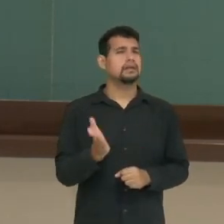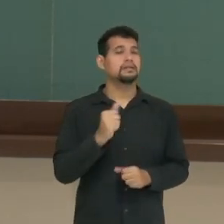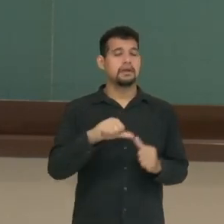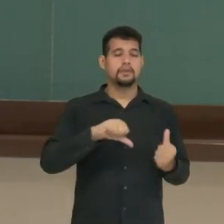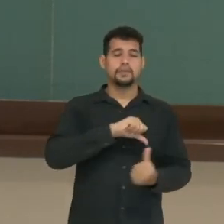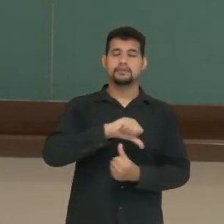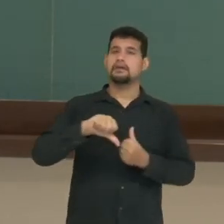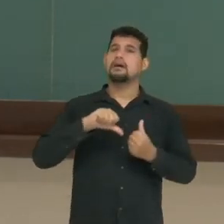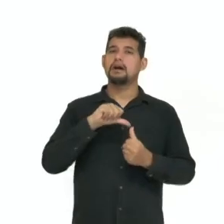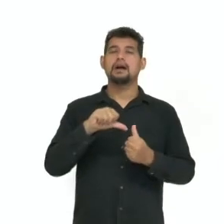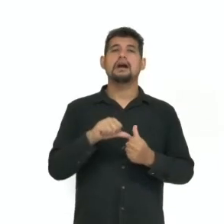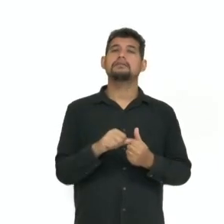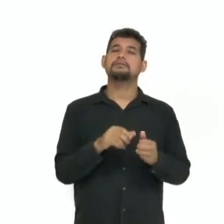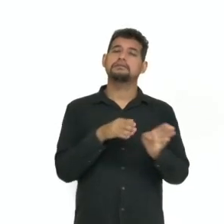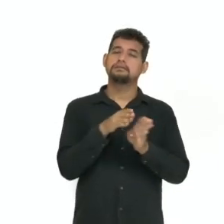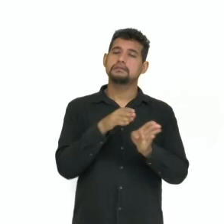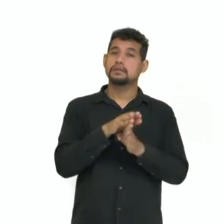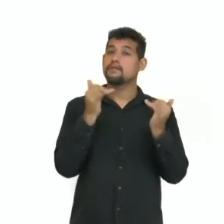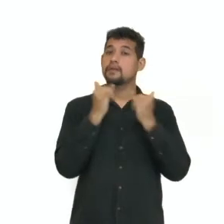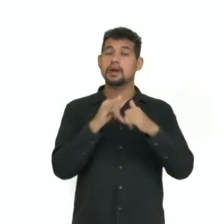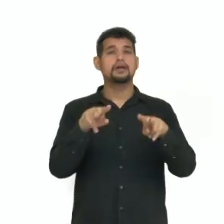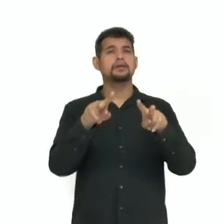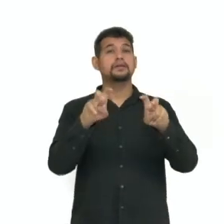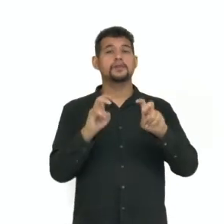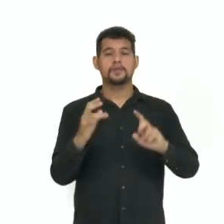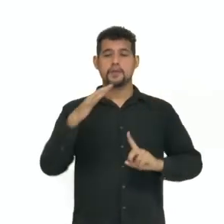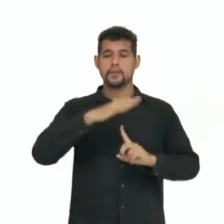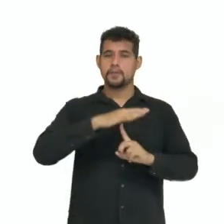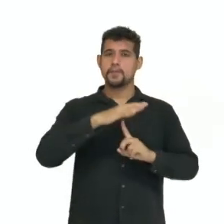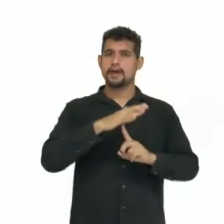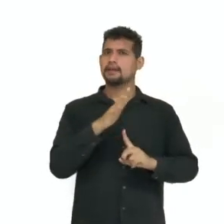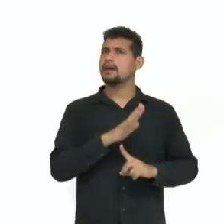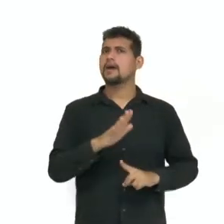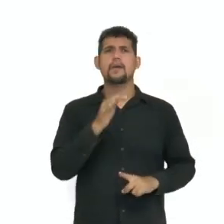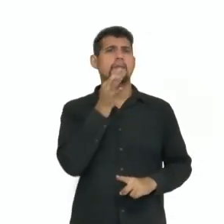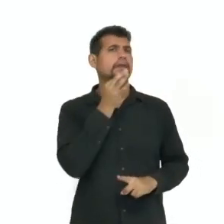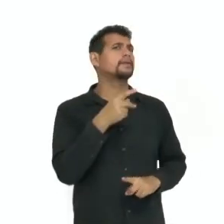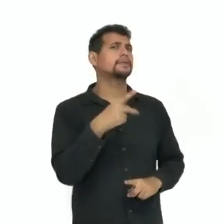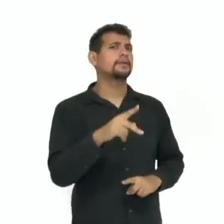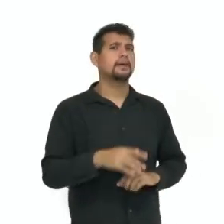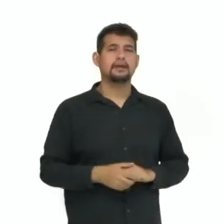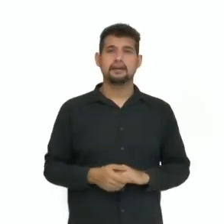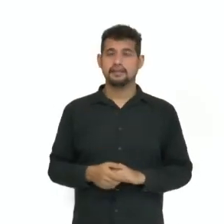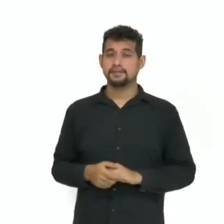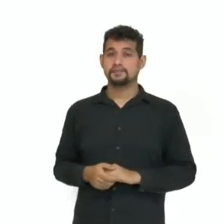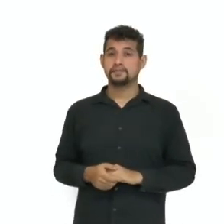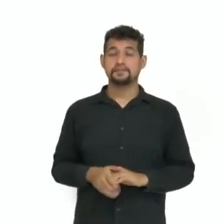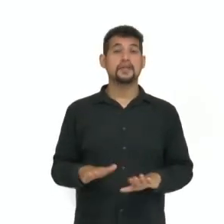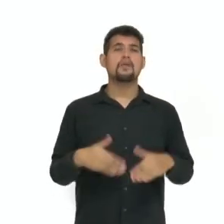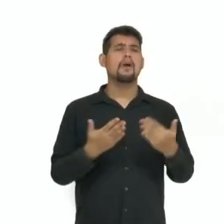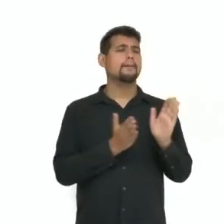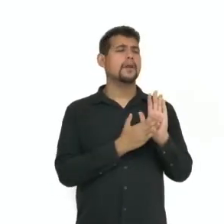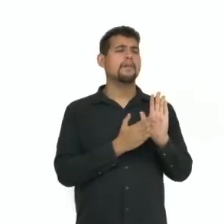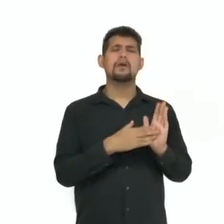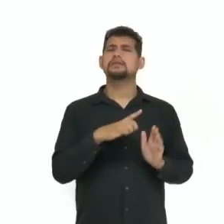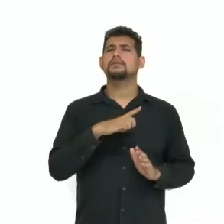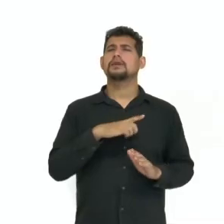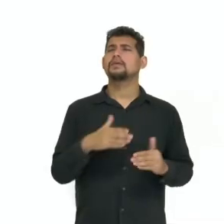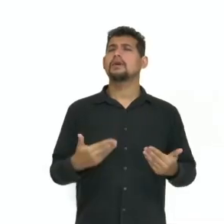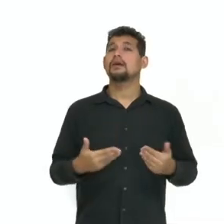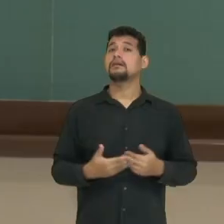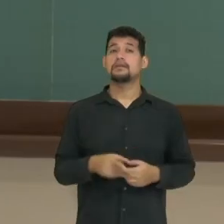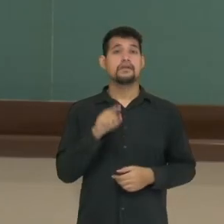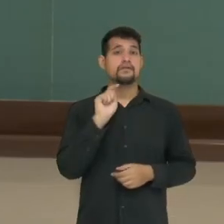atualizar esse editorial com informações sobre o estado do Paraná? O que você acha? Qual que é a minha proposta? Que